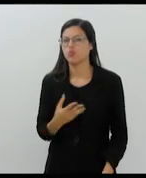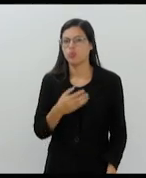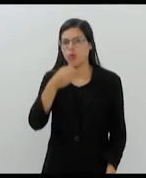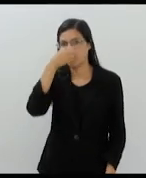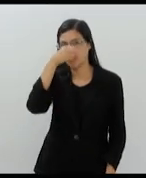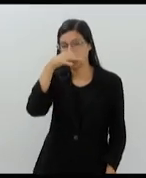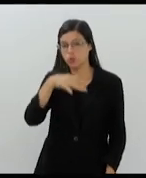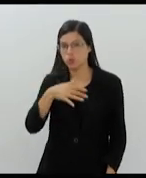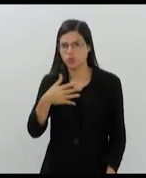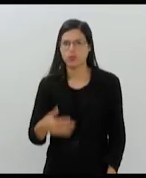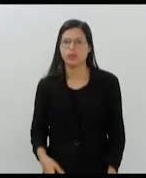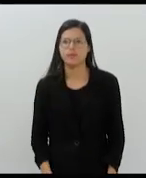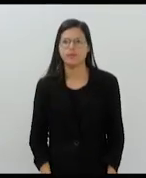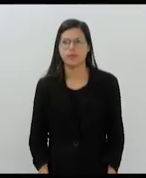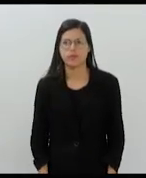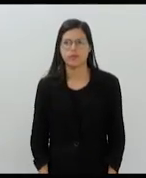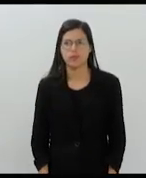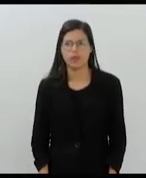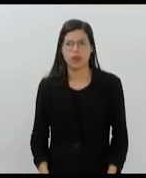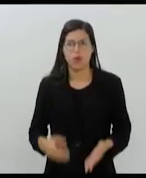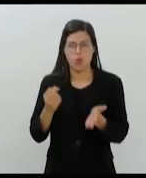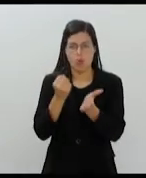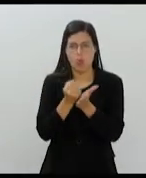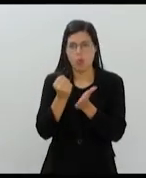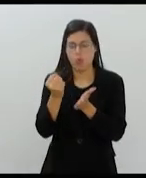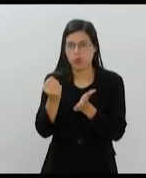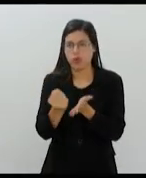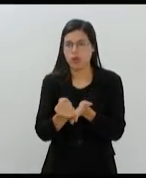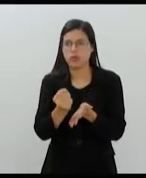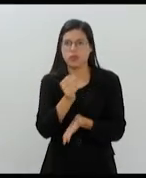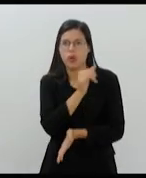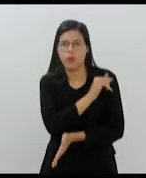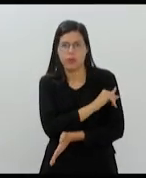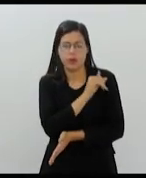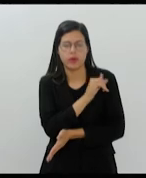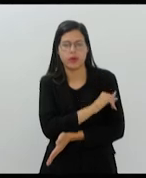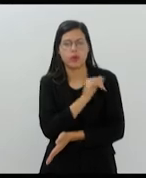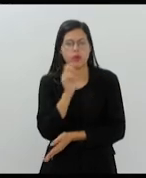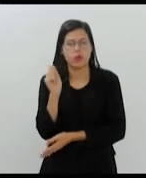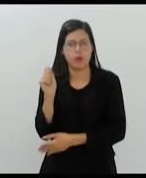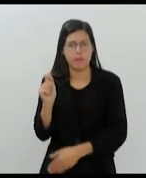absurdo: a contratação pelo Rio Previdência